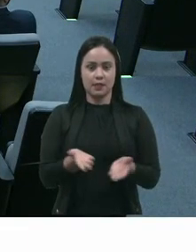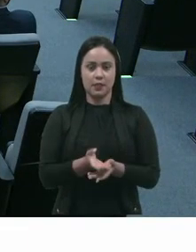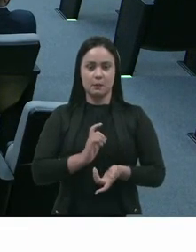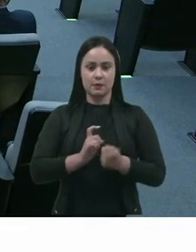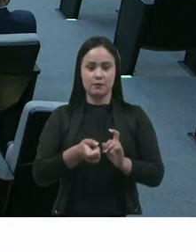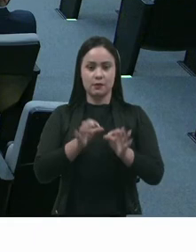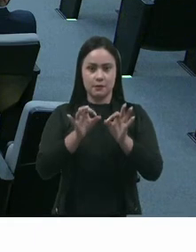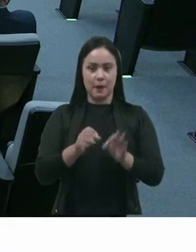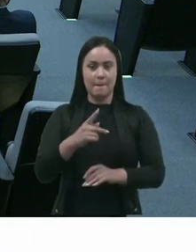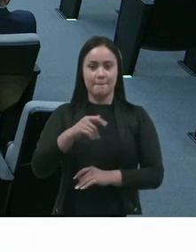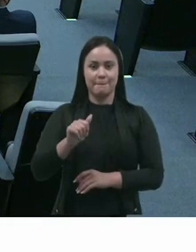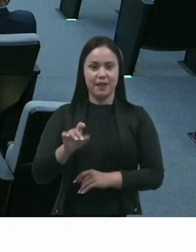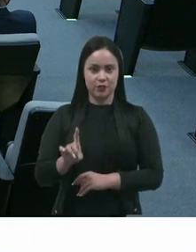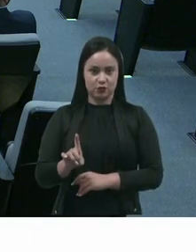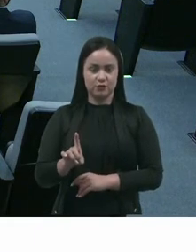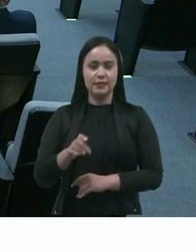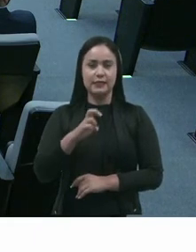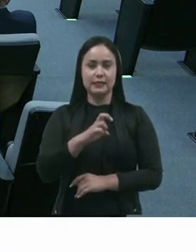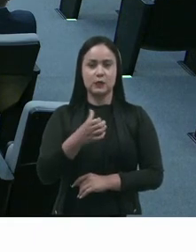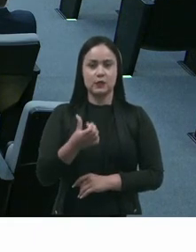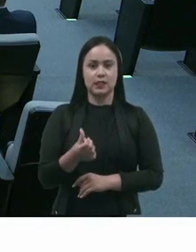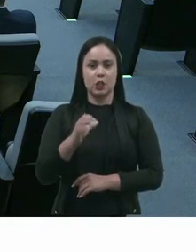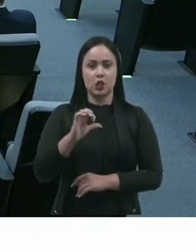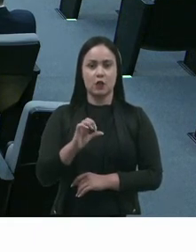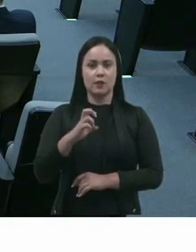administrativo disciplinar